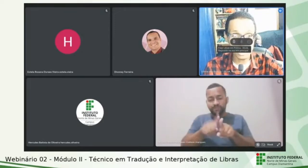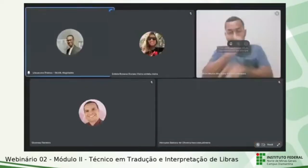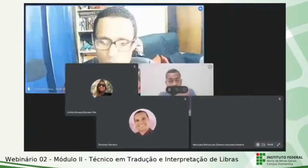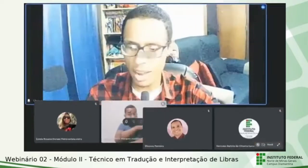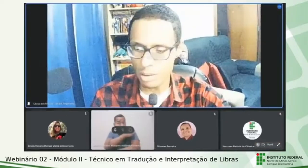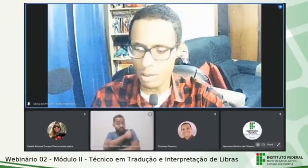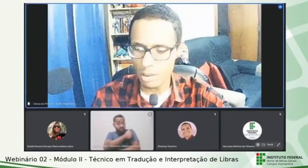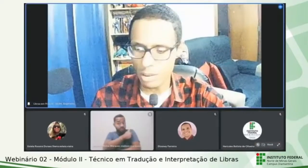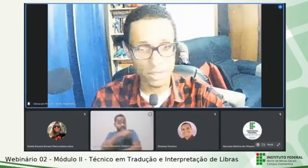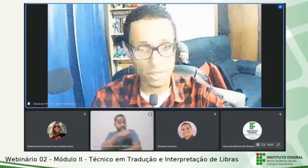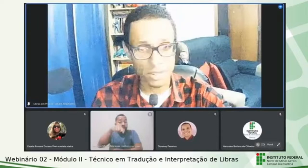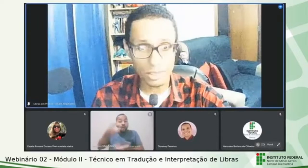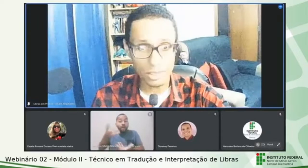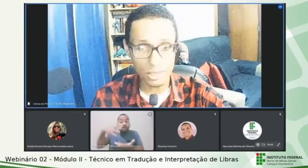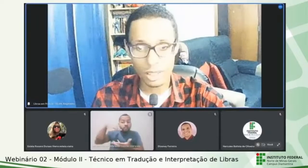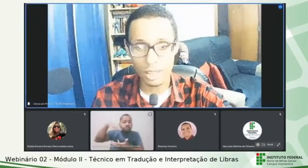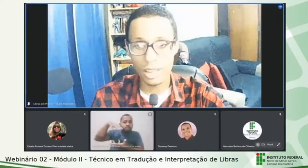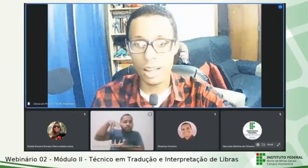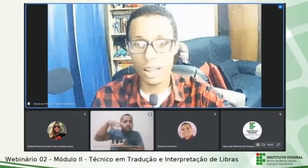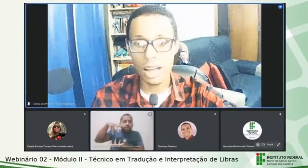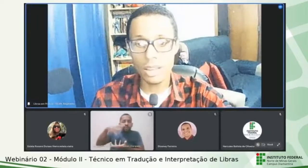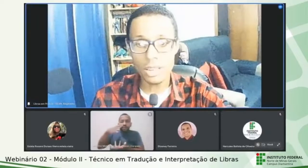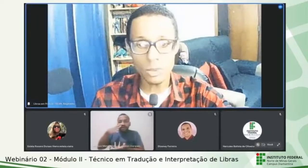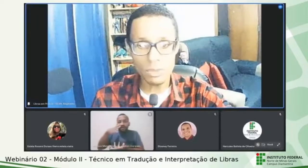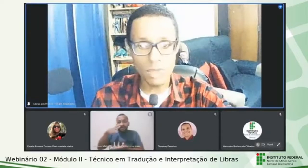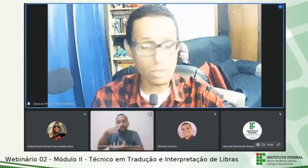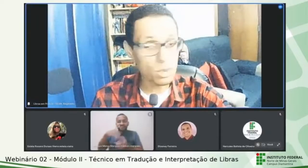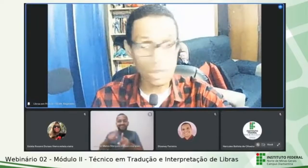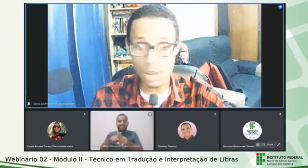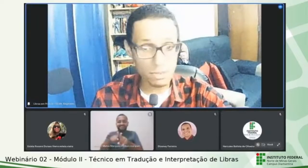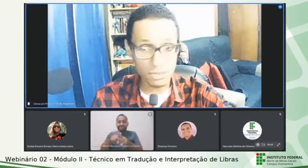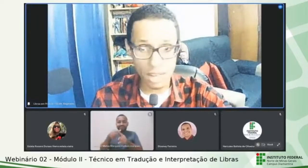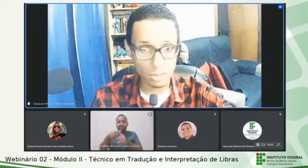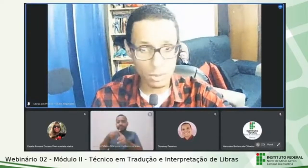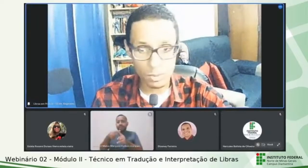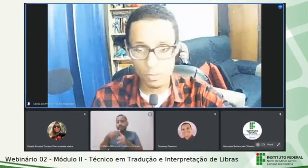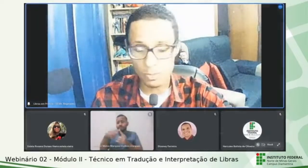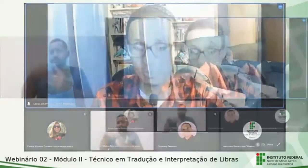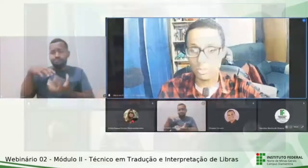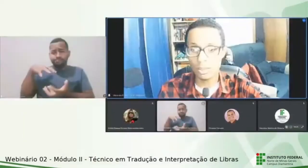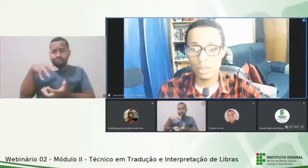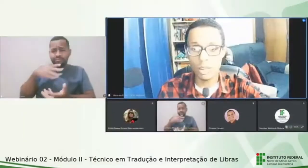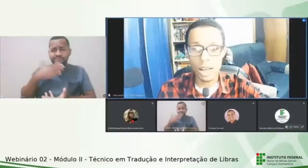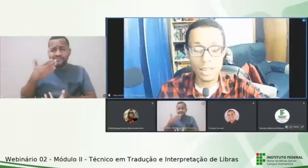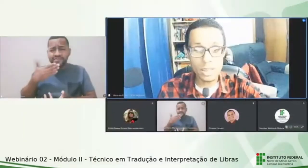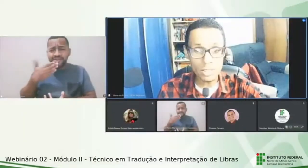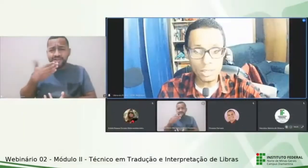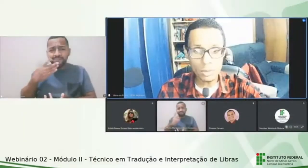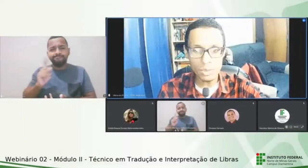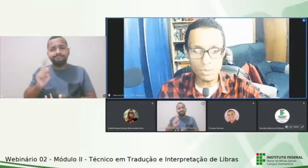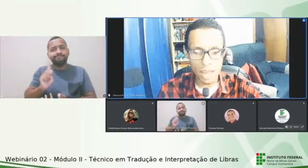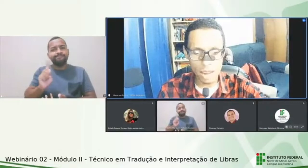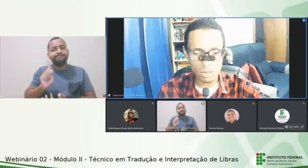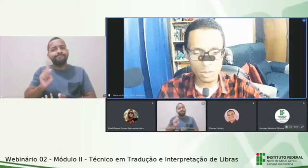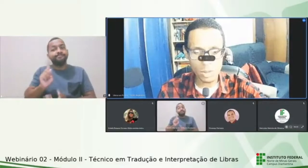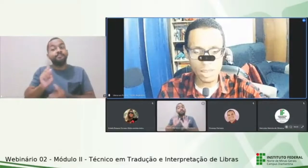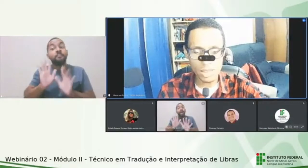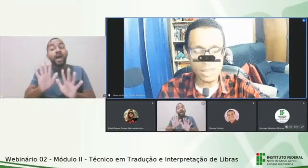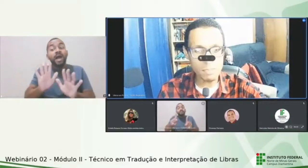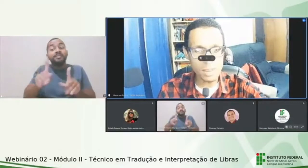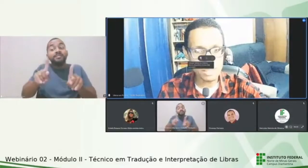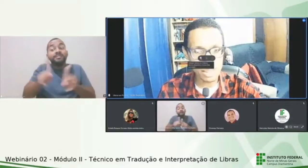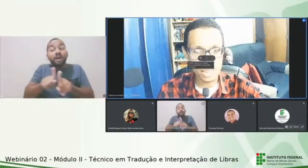este universo que é fascinante, a este universo que não é fácil, a este universo